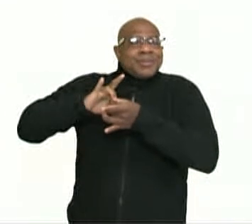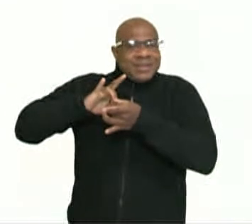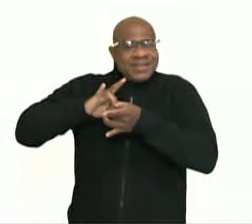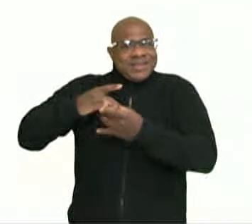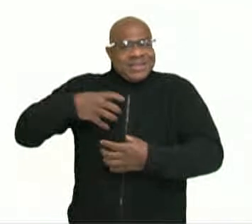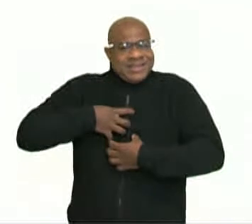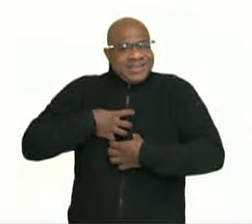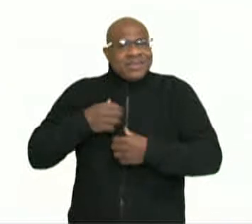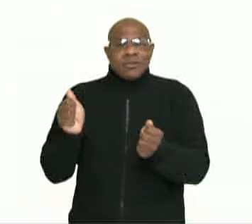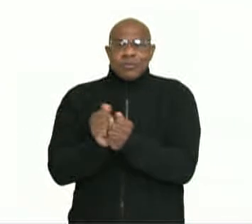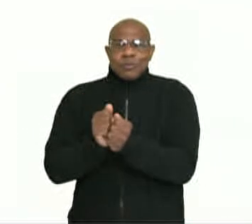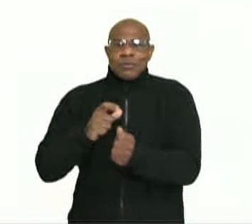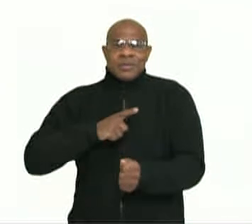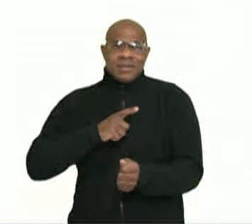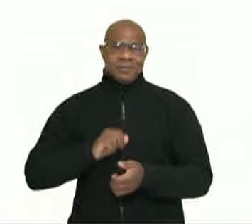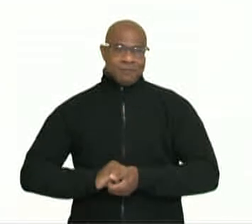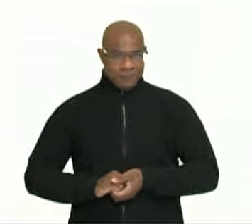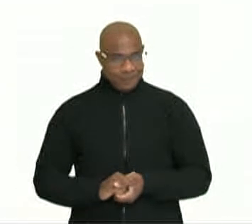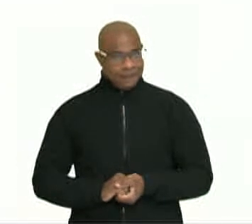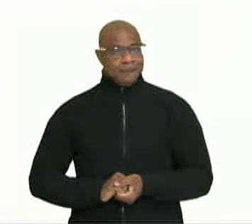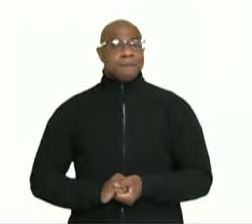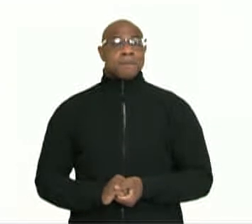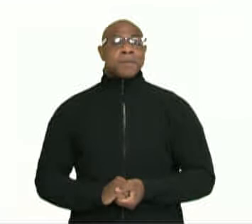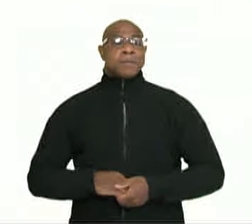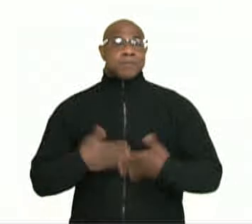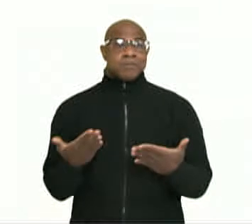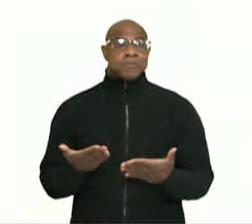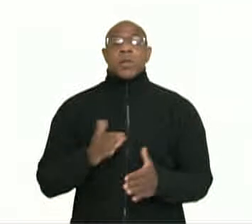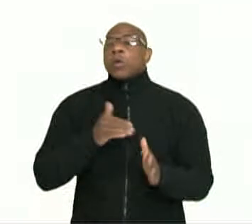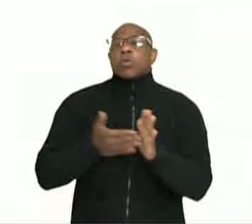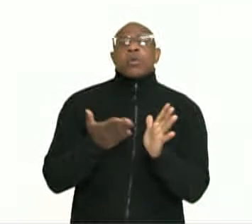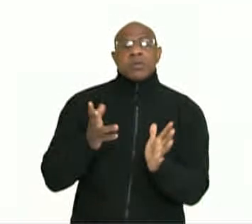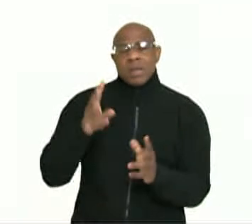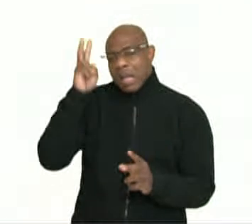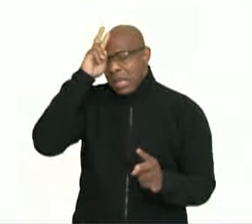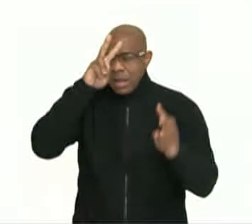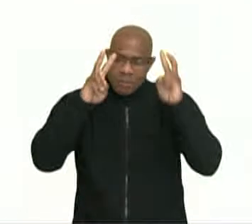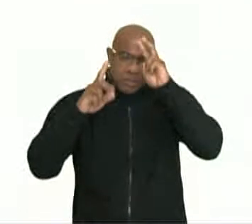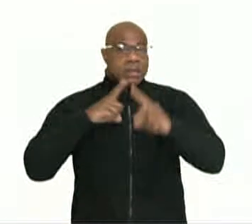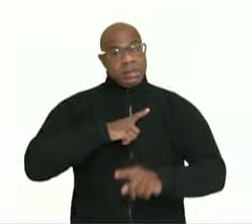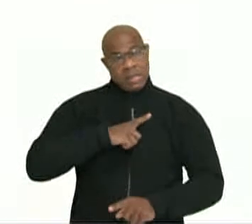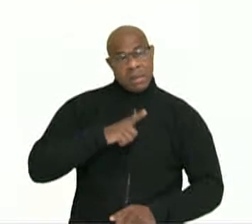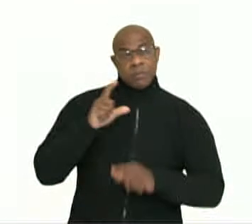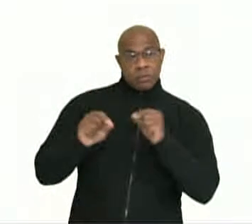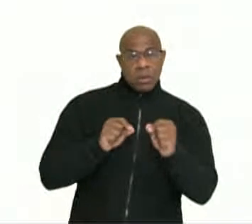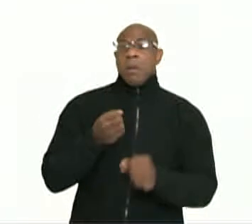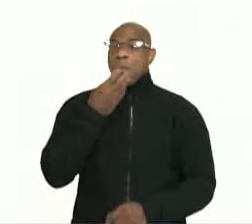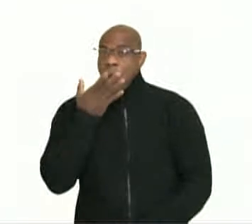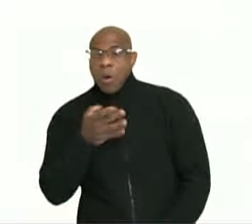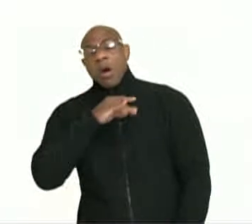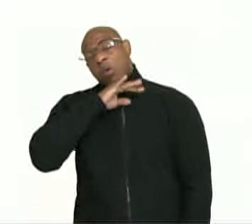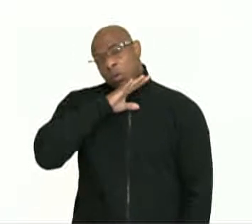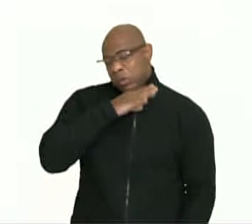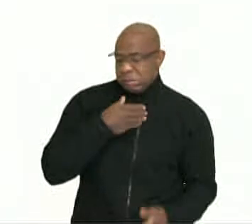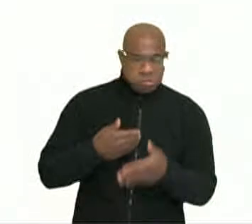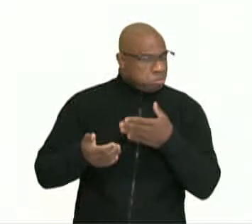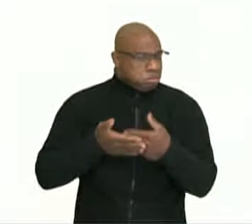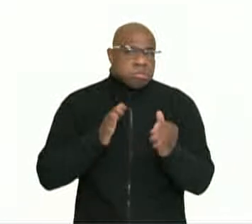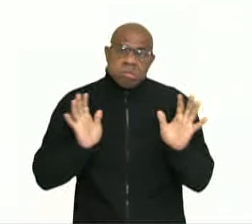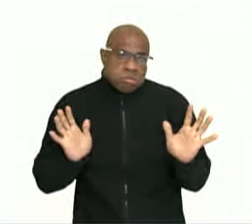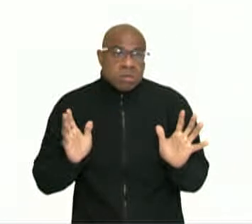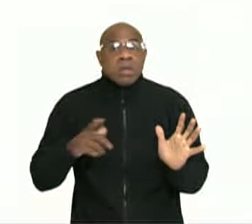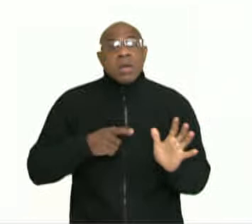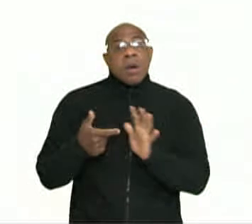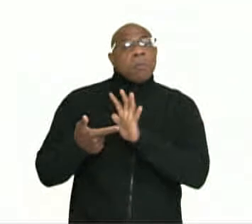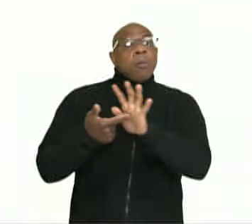momento, vivido naquele momento. Todas as recordações que temos, sejam boas ou sejam ruins,